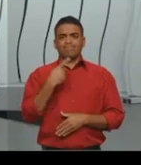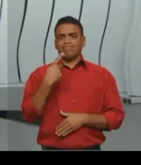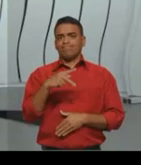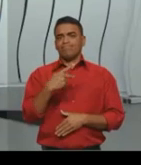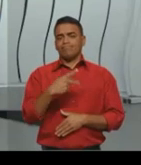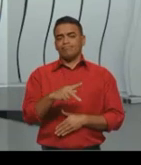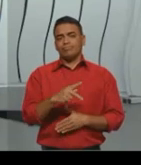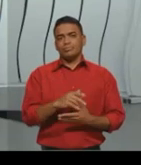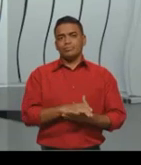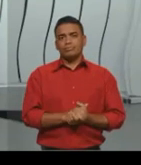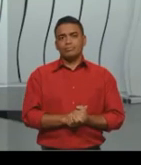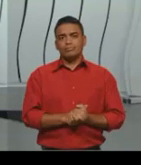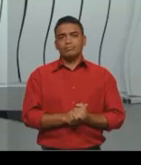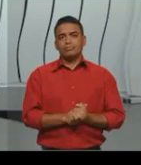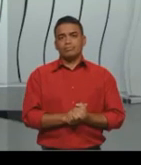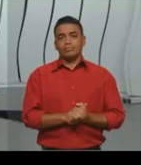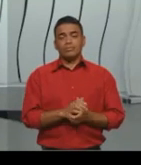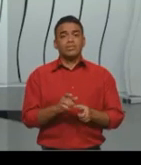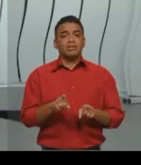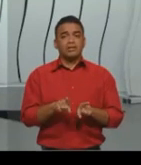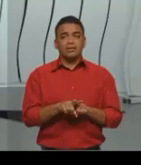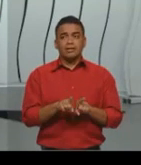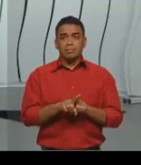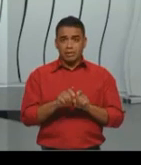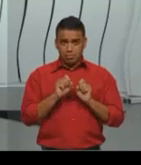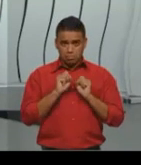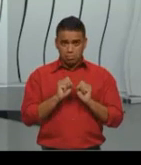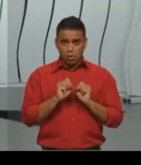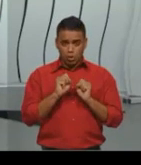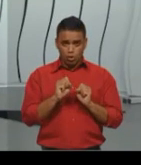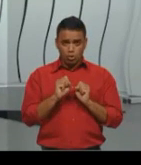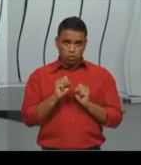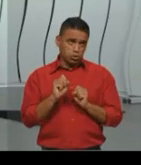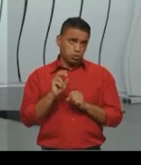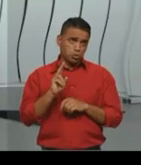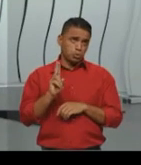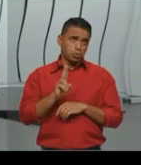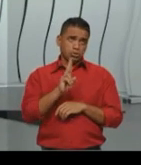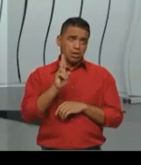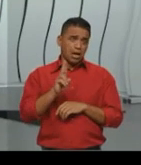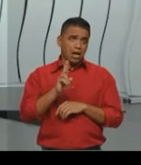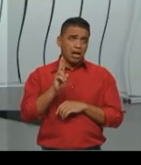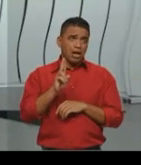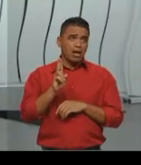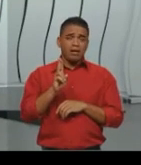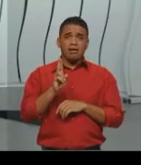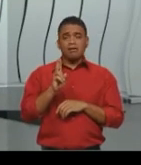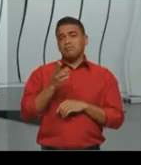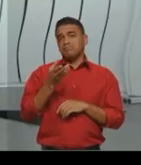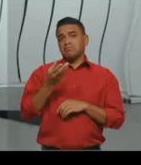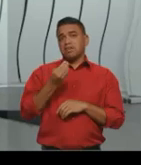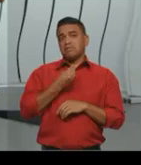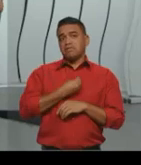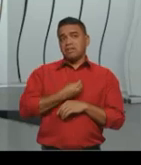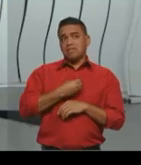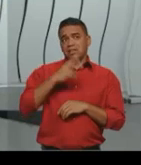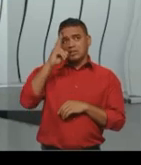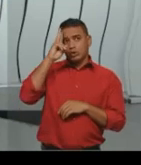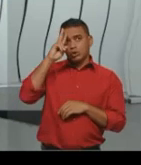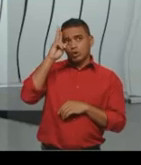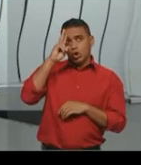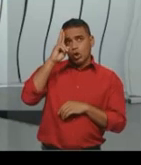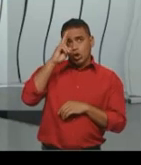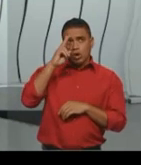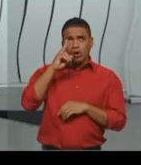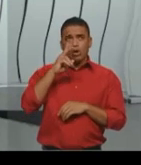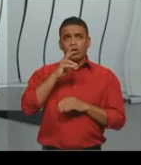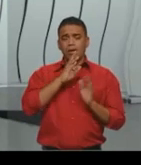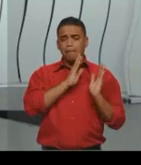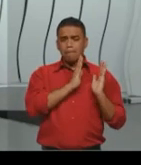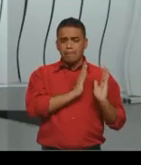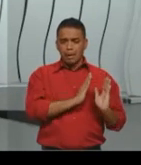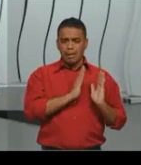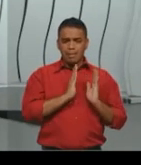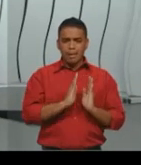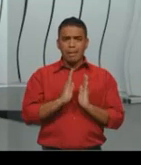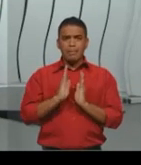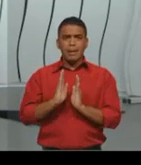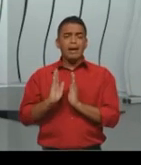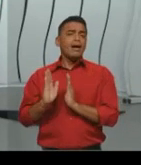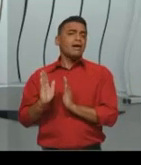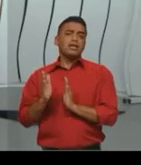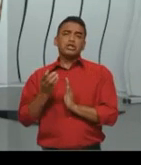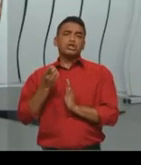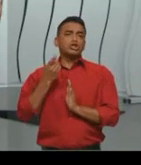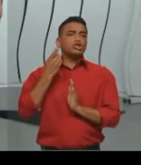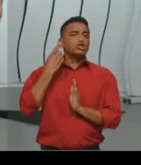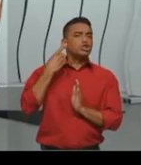usar também uma biografia de várias formas, com a linha do tempo, com as datas importantes, a partir da data que você